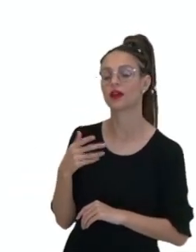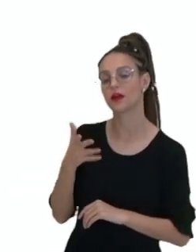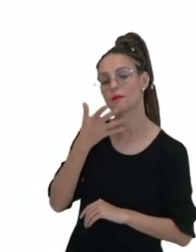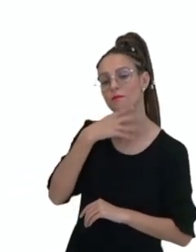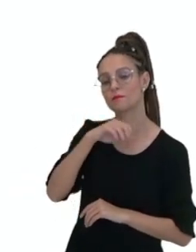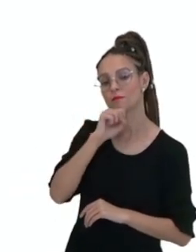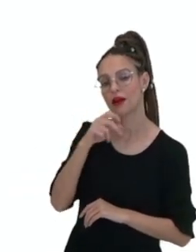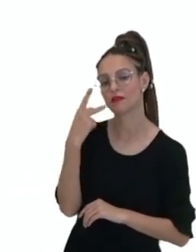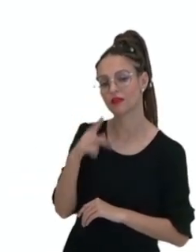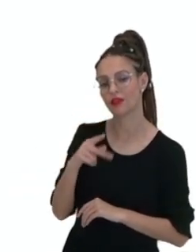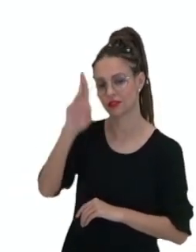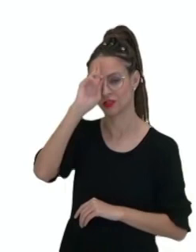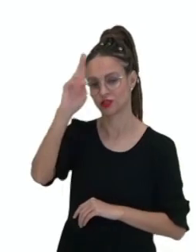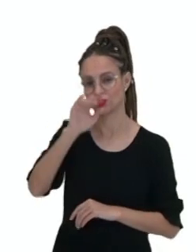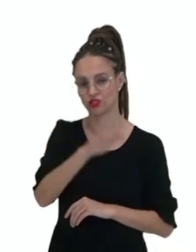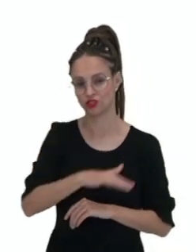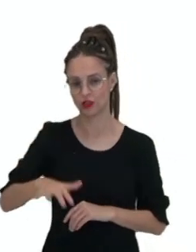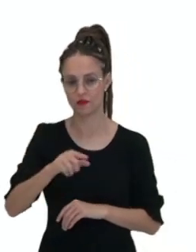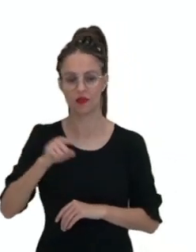em direito.